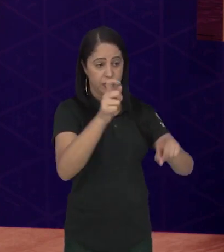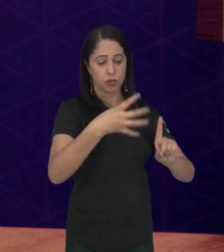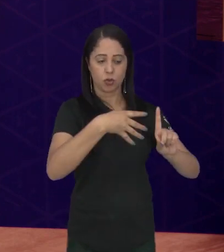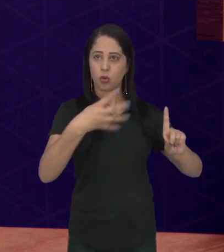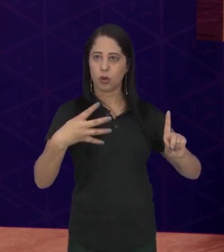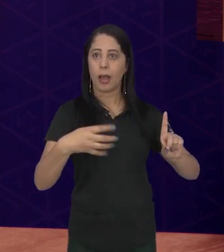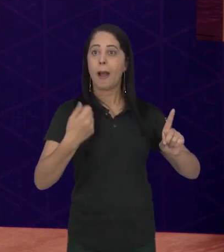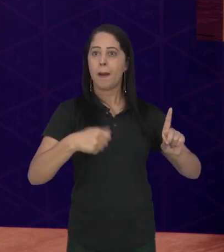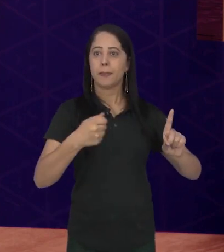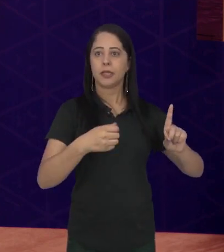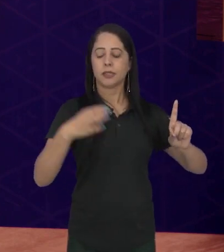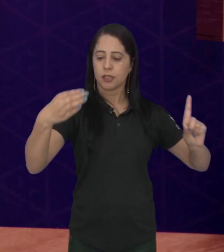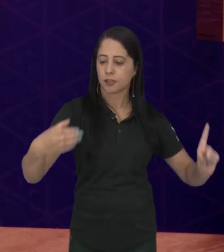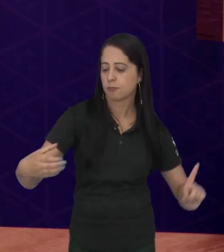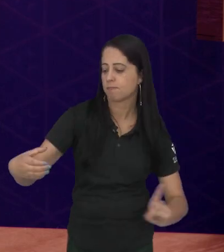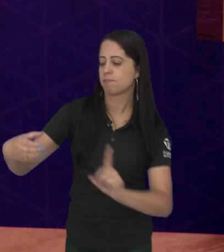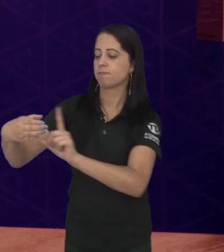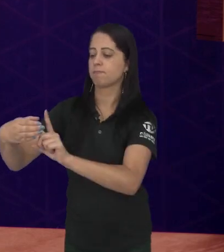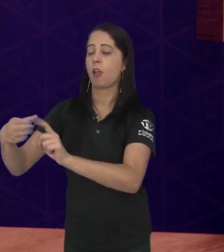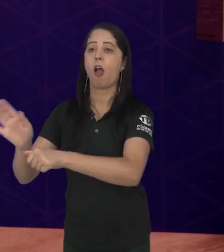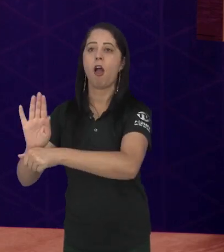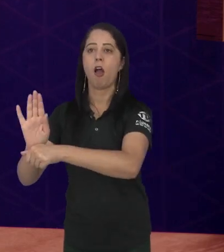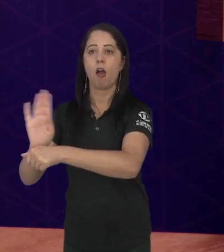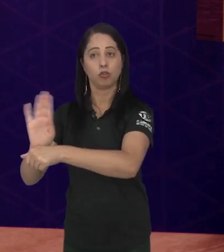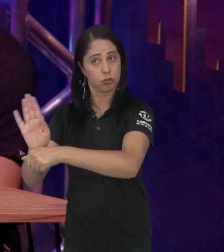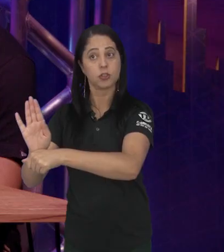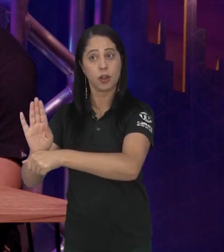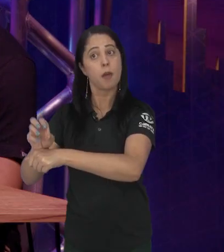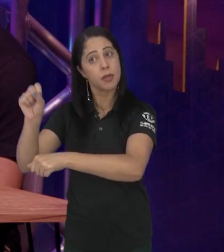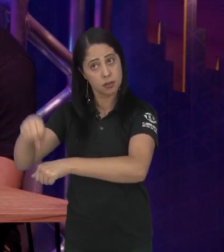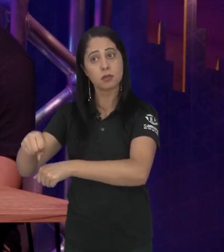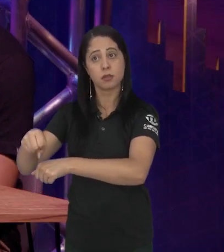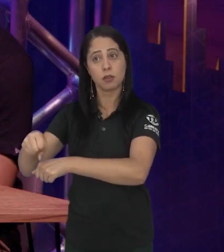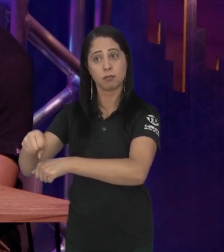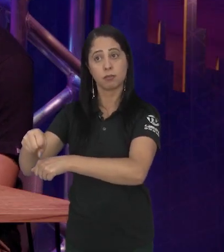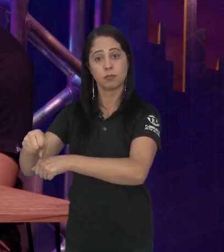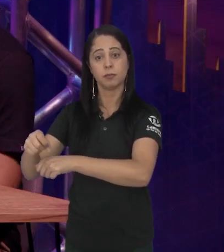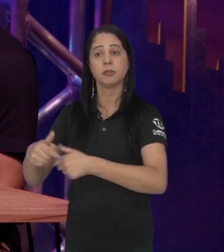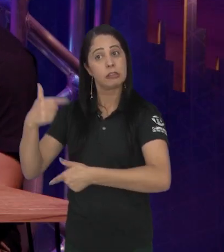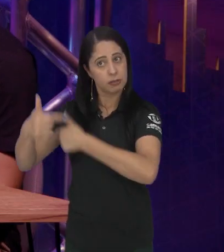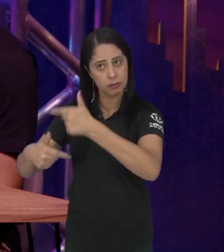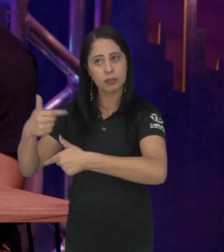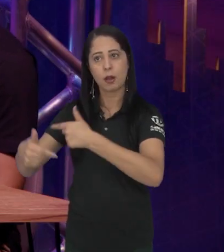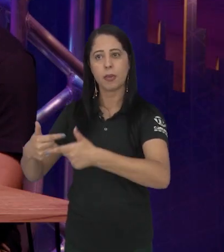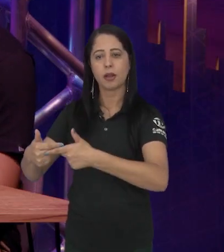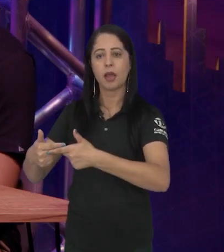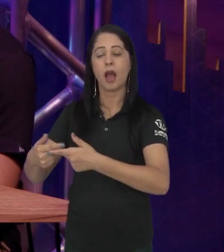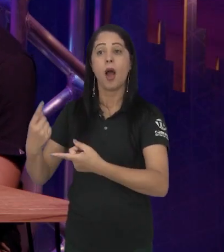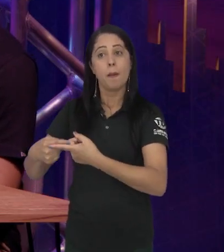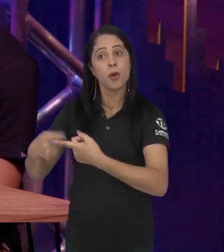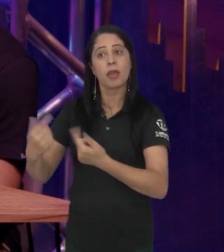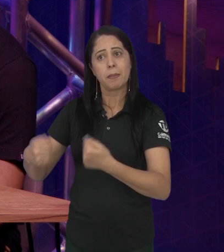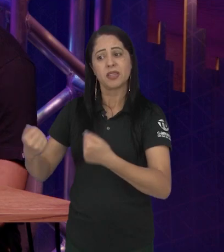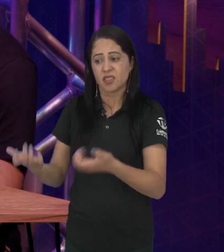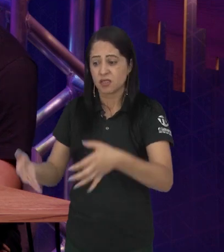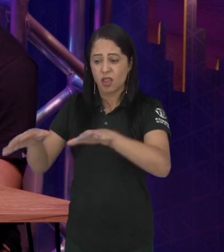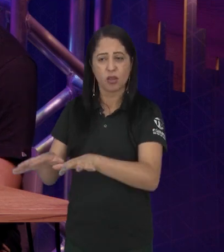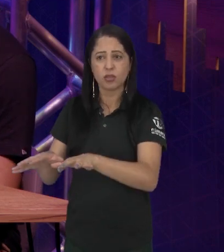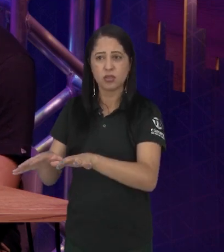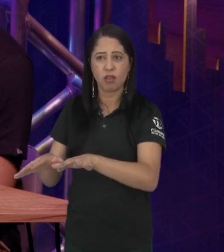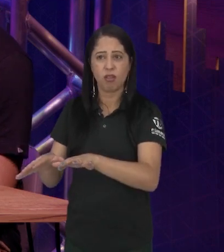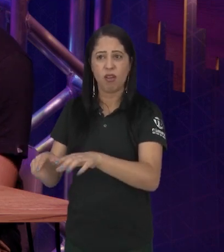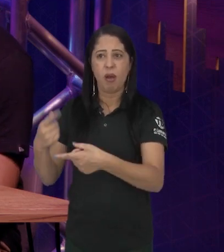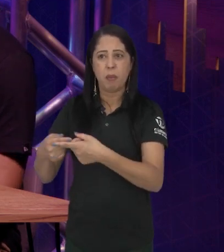nas produções. Tudo isso pensando na inclusão. Né, porque muitas vezes fica de lado,